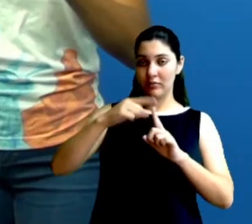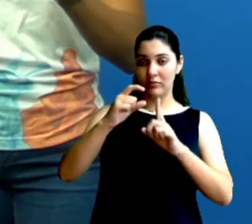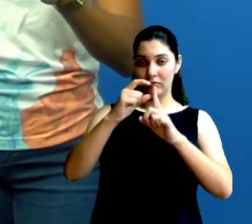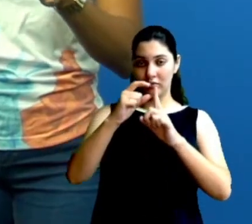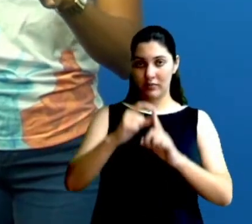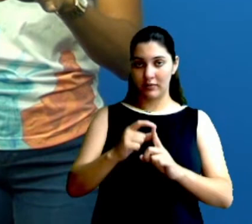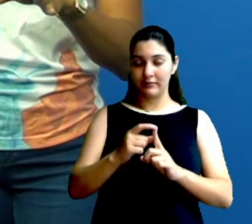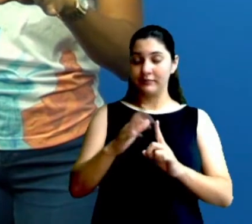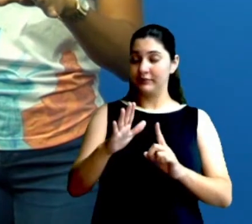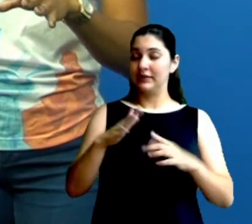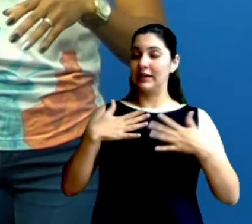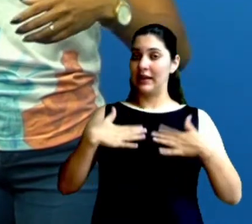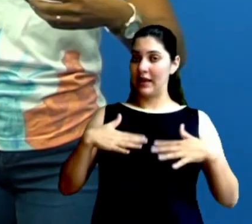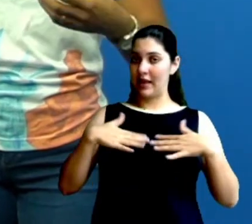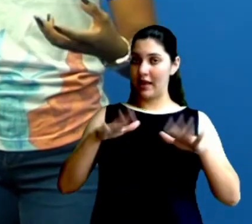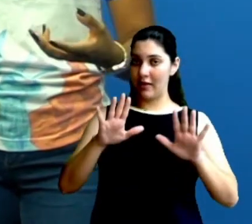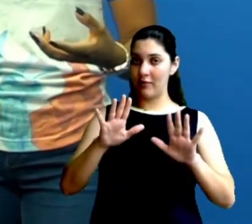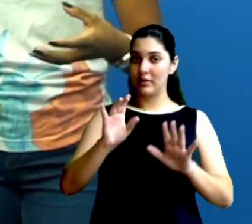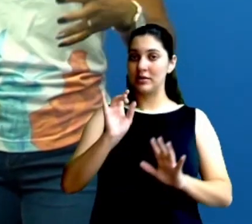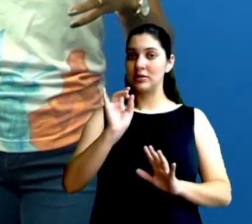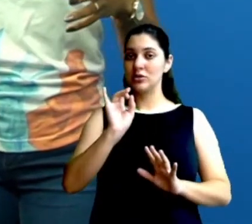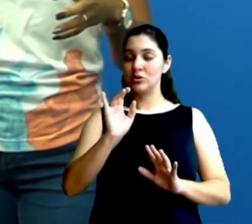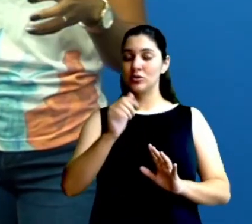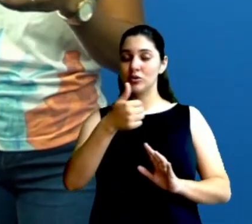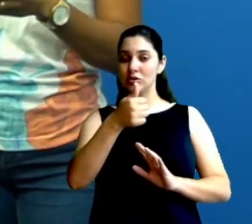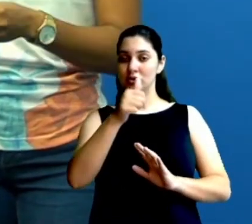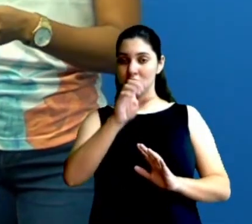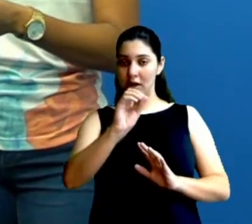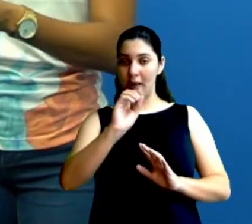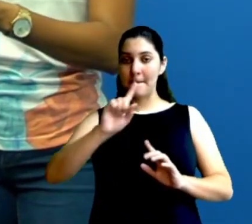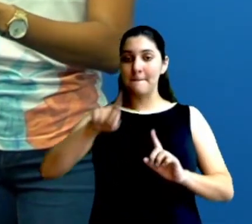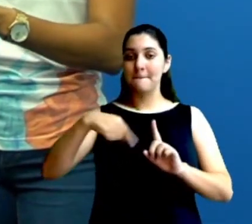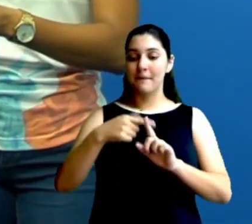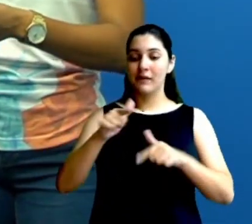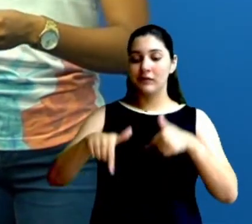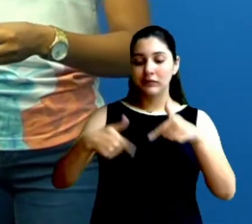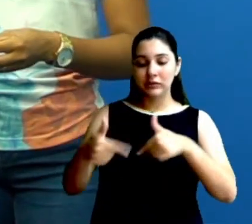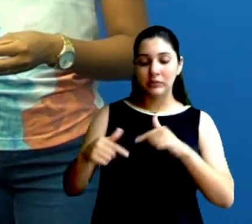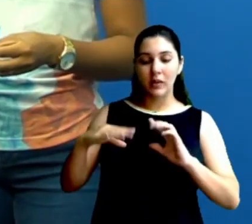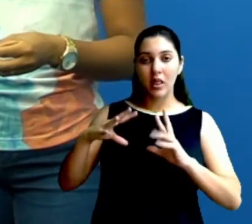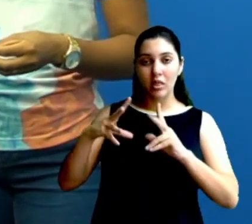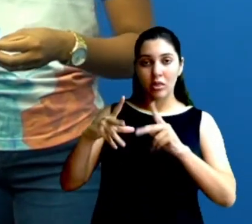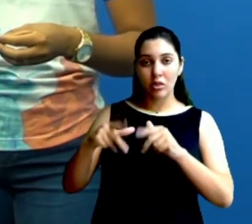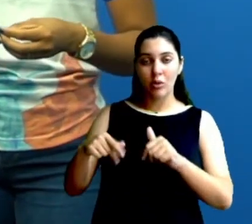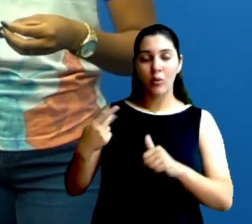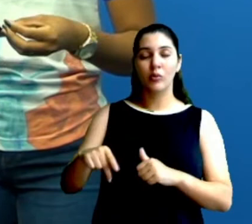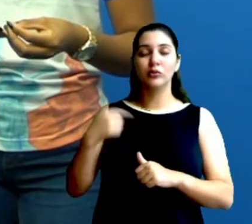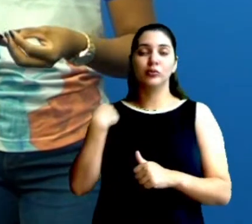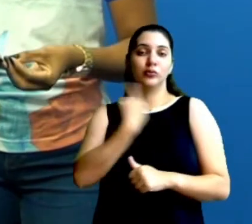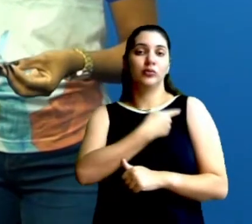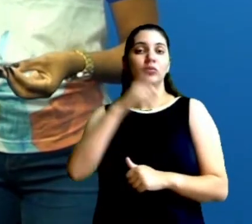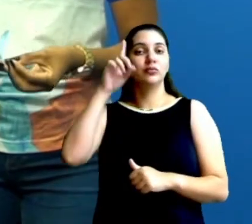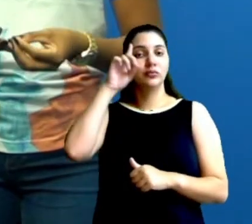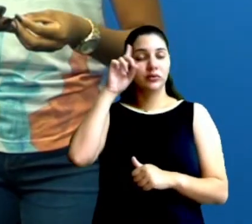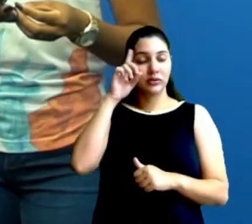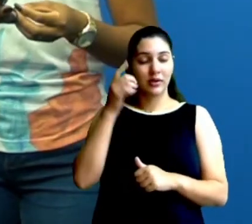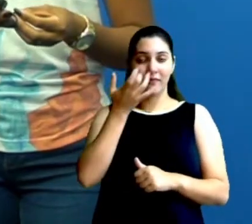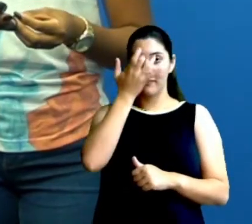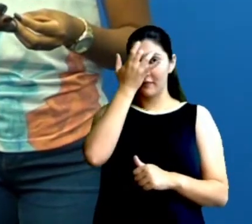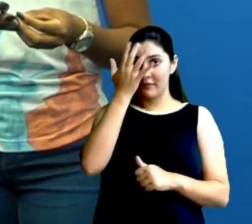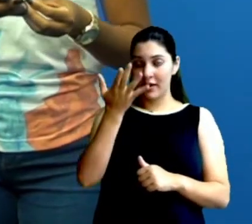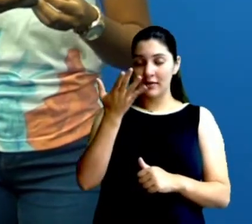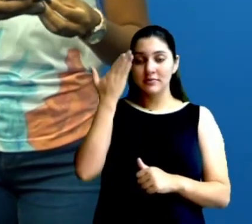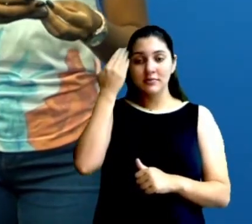mas não se assustem, tá? São 10, mas a gente trabalha todas essas no nosso dia a dia, então fica muito fácil